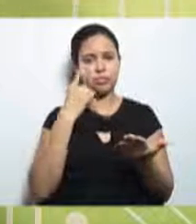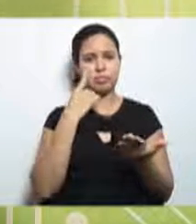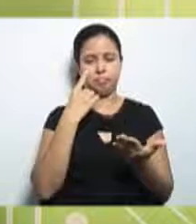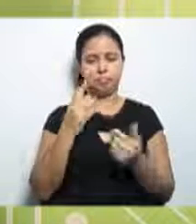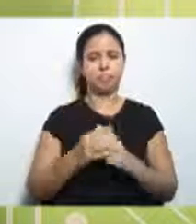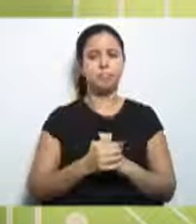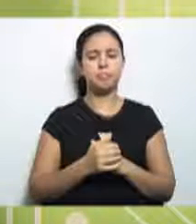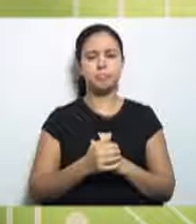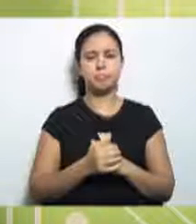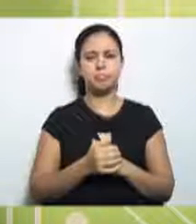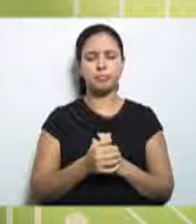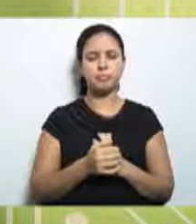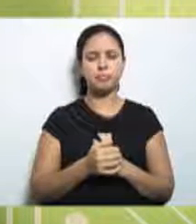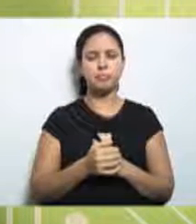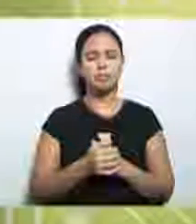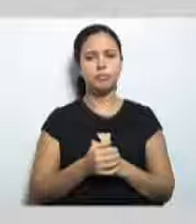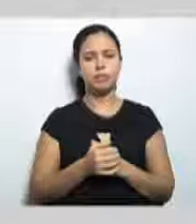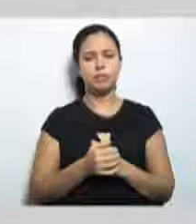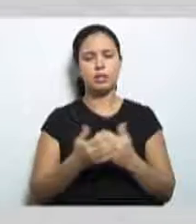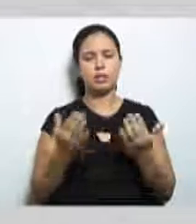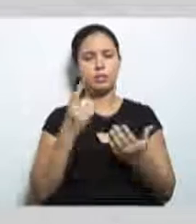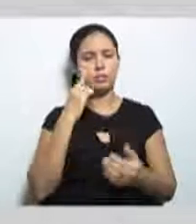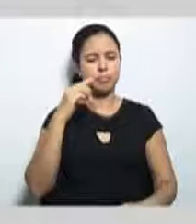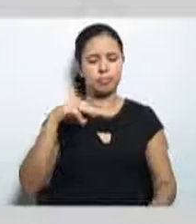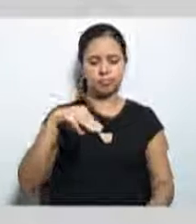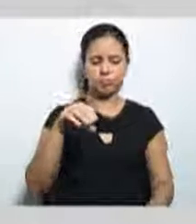delas. Né? No modo de produção